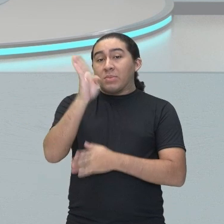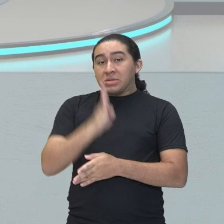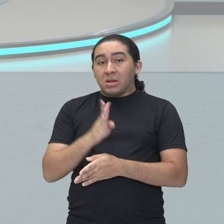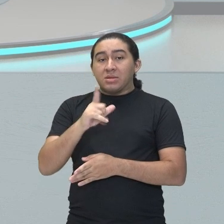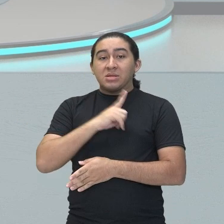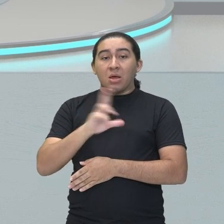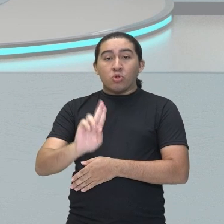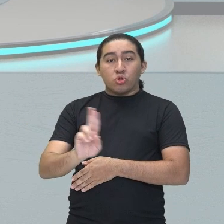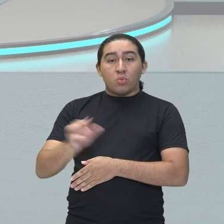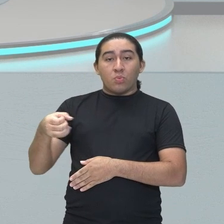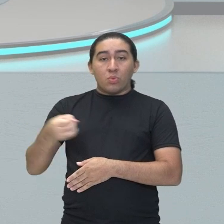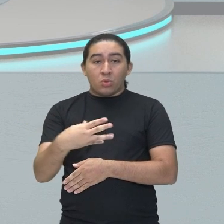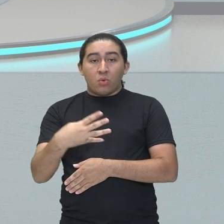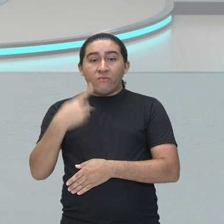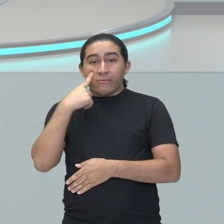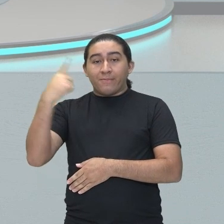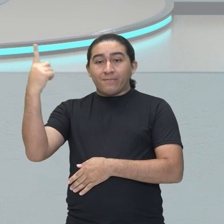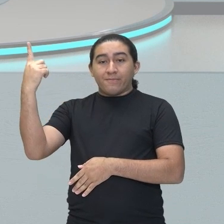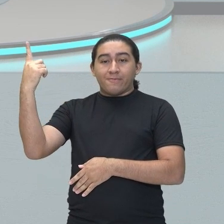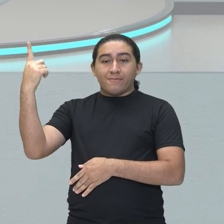Termindo Cipílio.